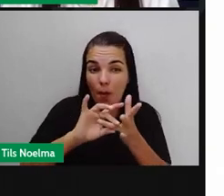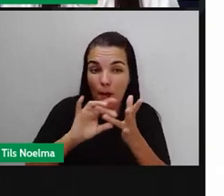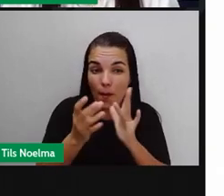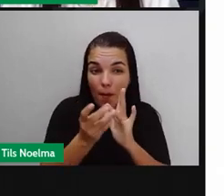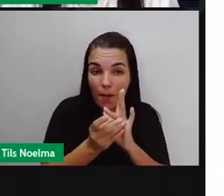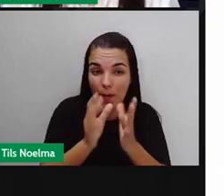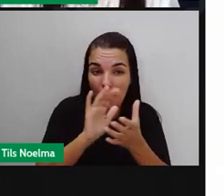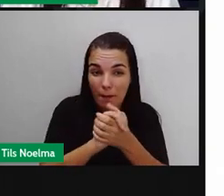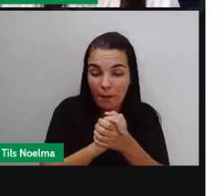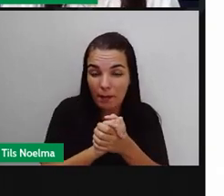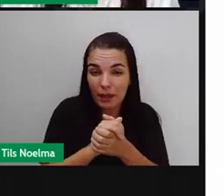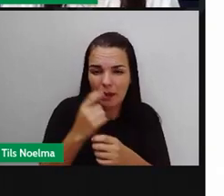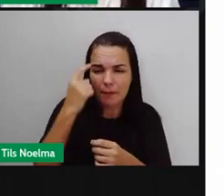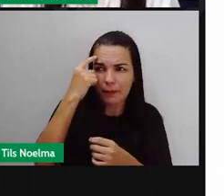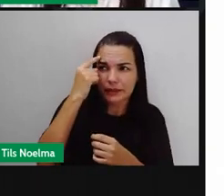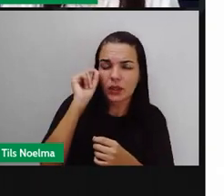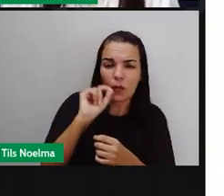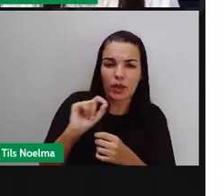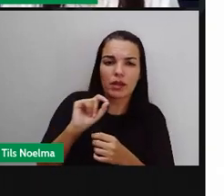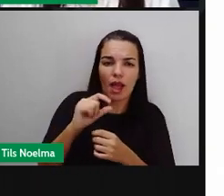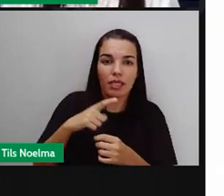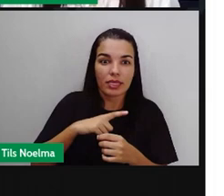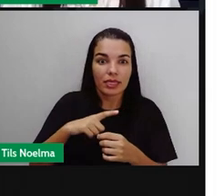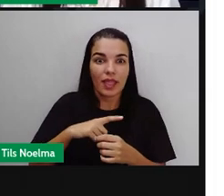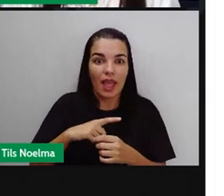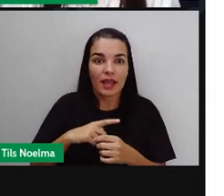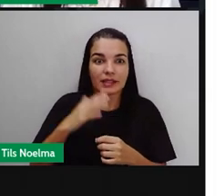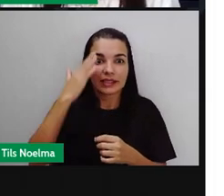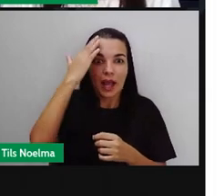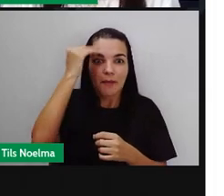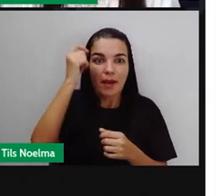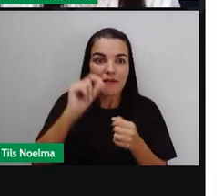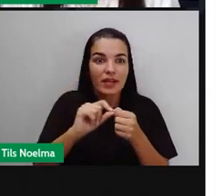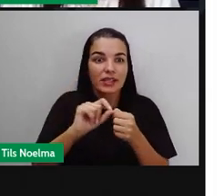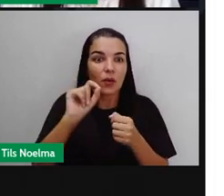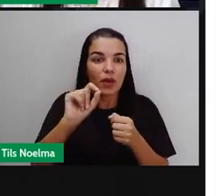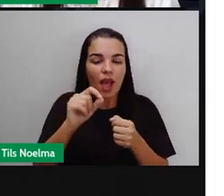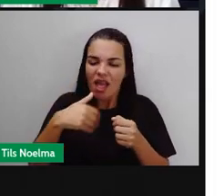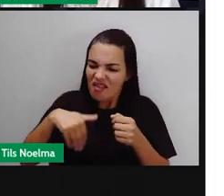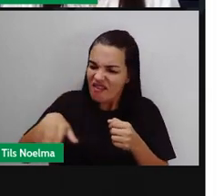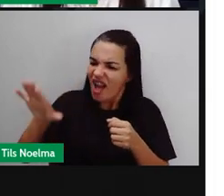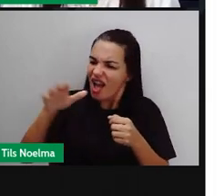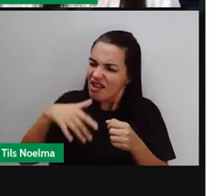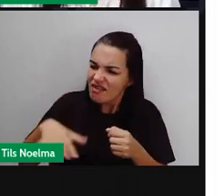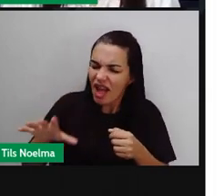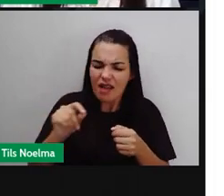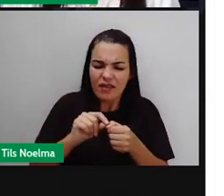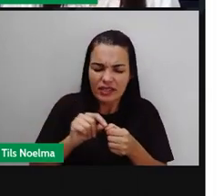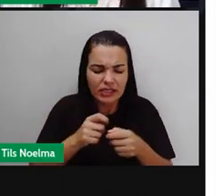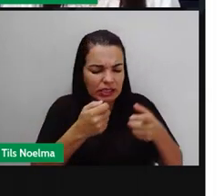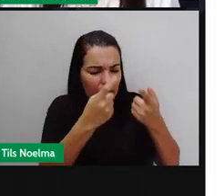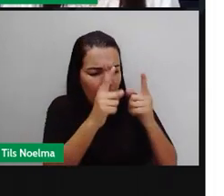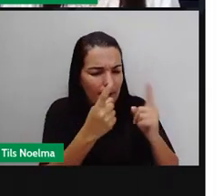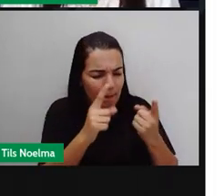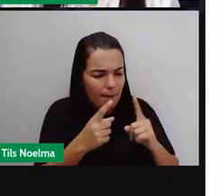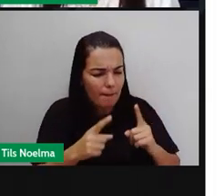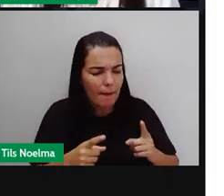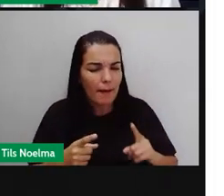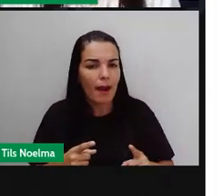de tecer o que ela quisesse, né? Ele começou a explorá-la. O que ela